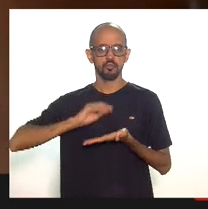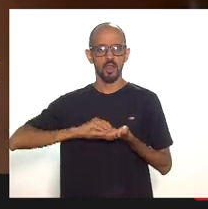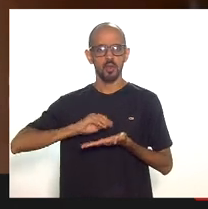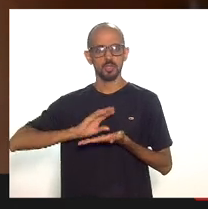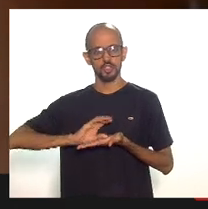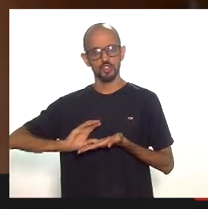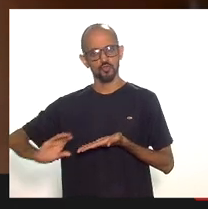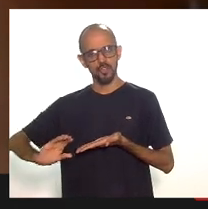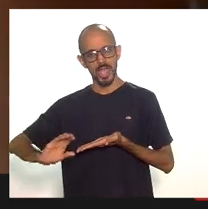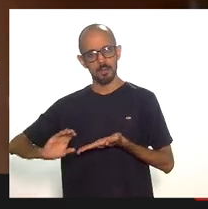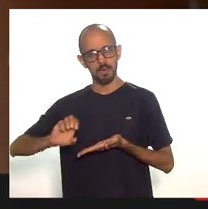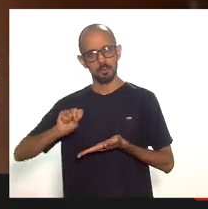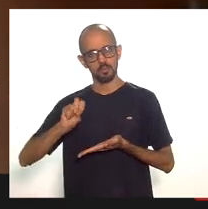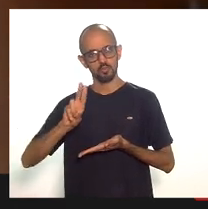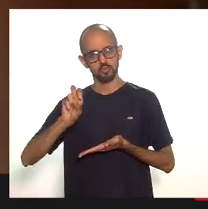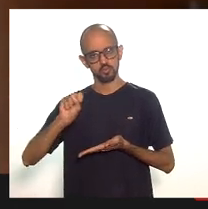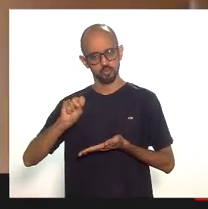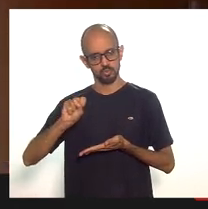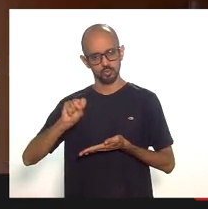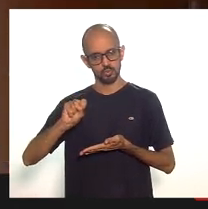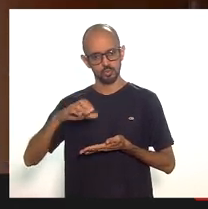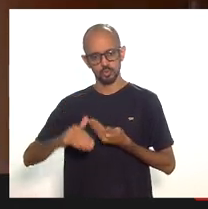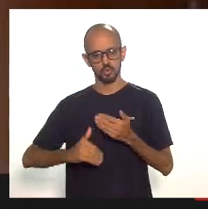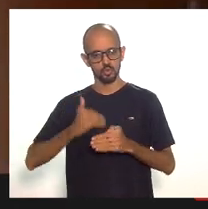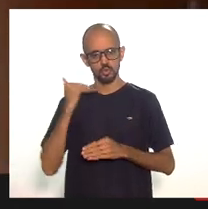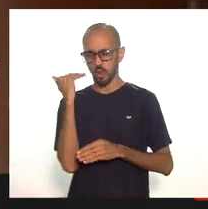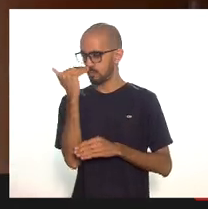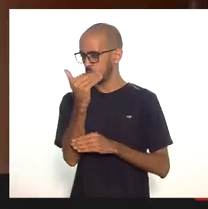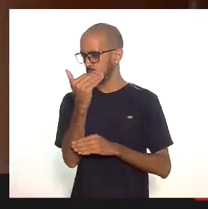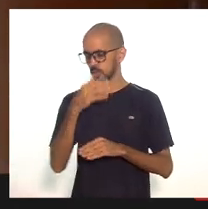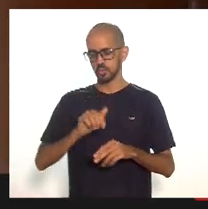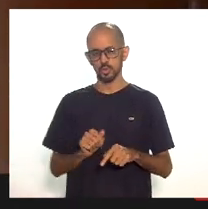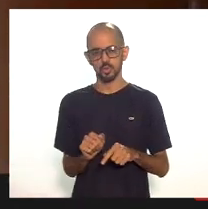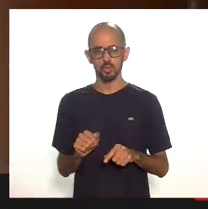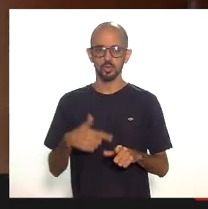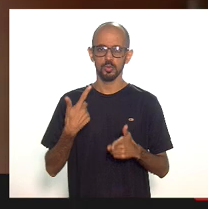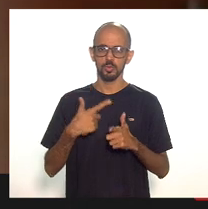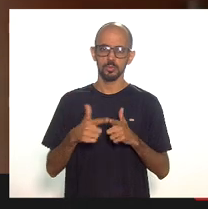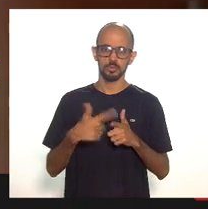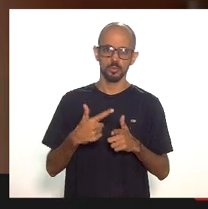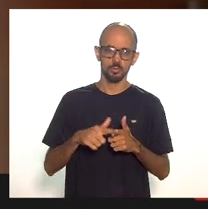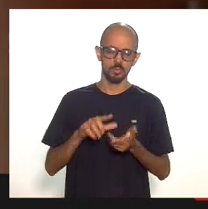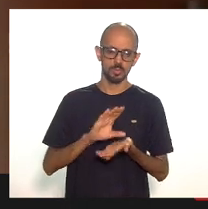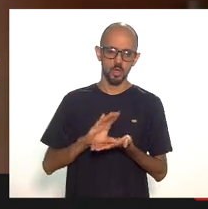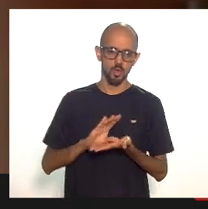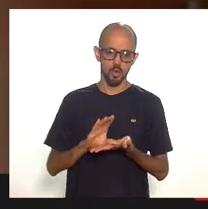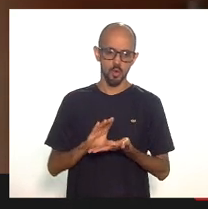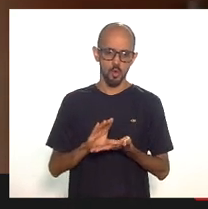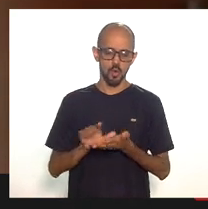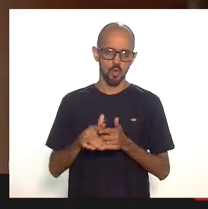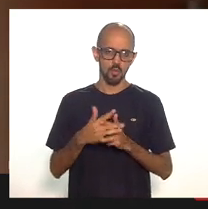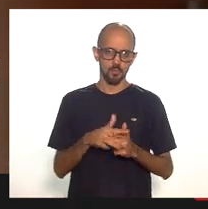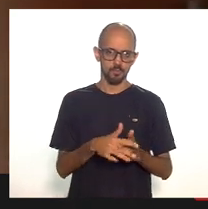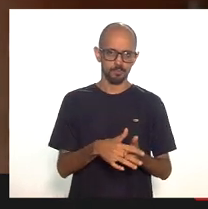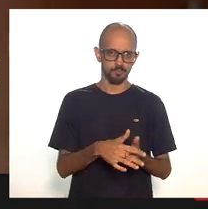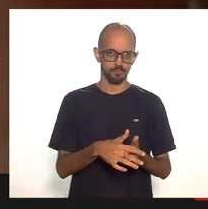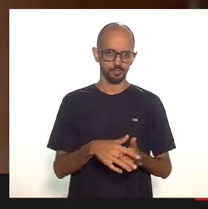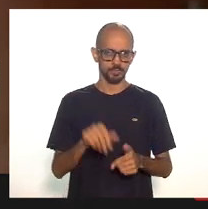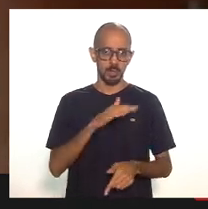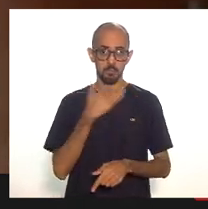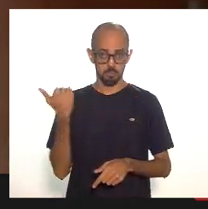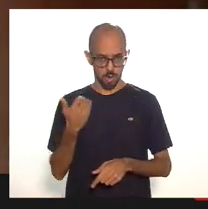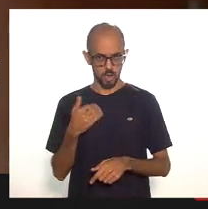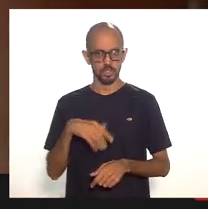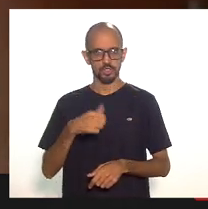é? Sobretudo em função de dispositivos constitucionais, como a Emenda Constitucional da Morte, 95/2016,